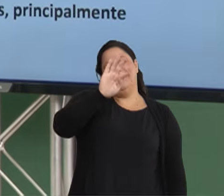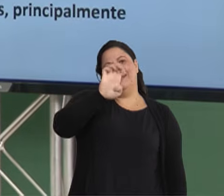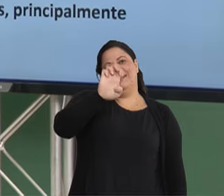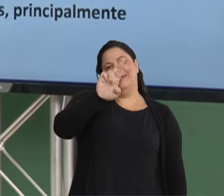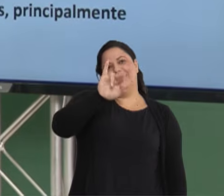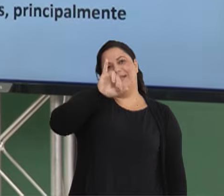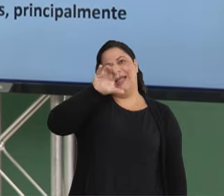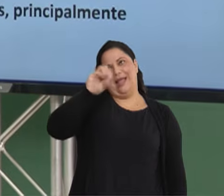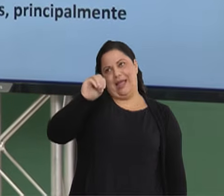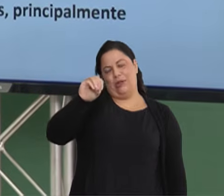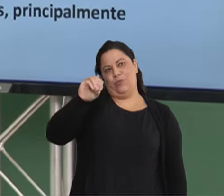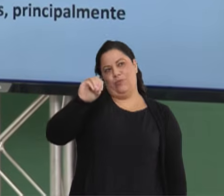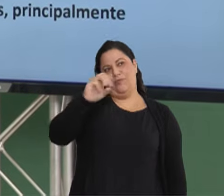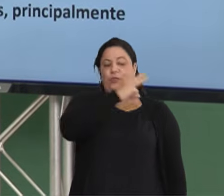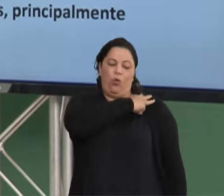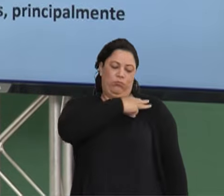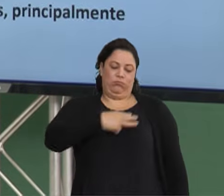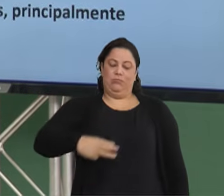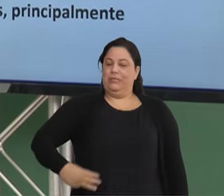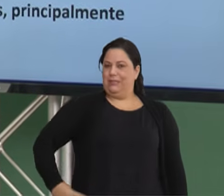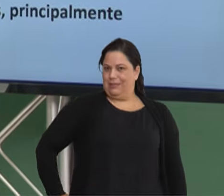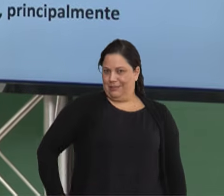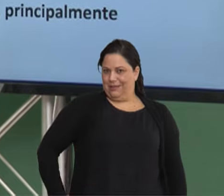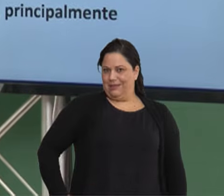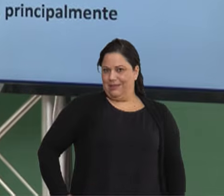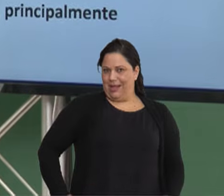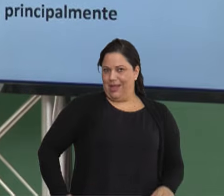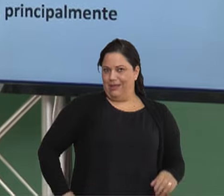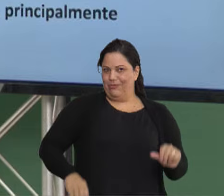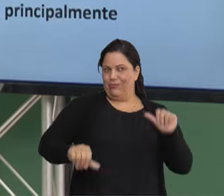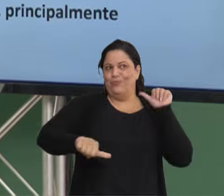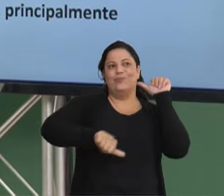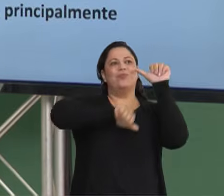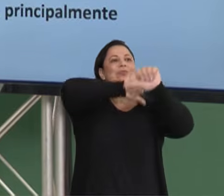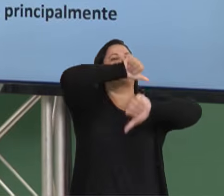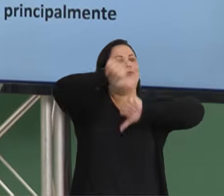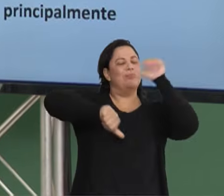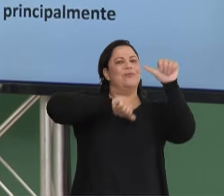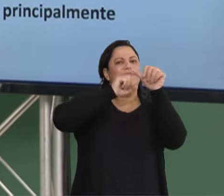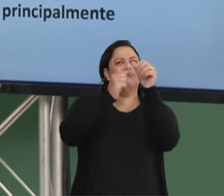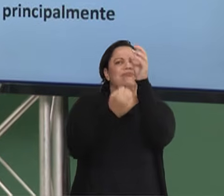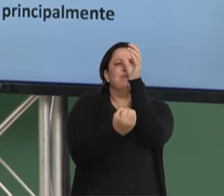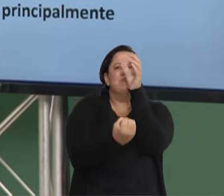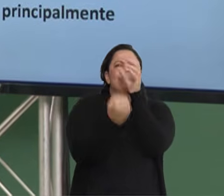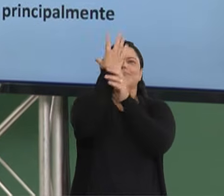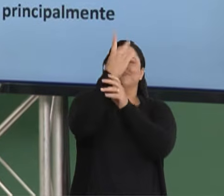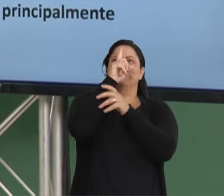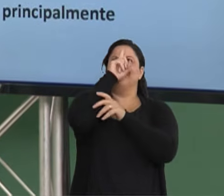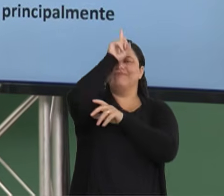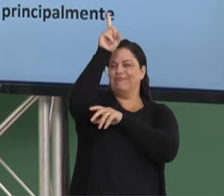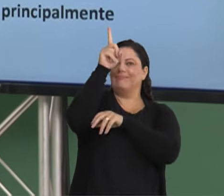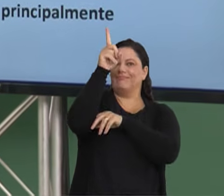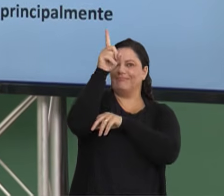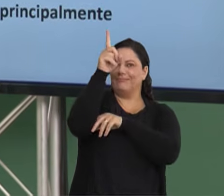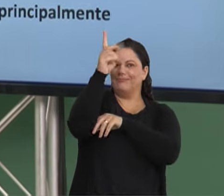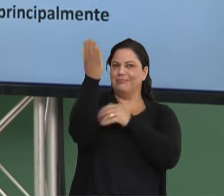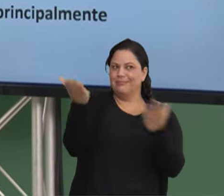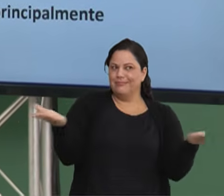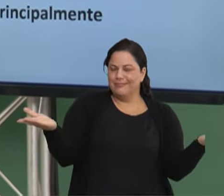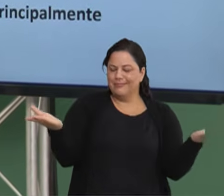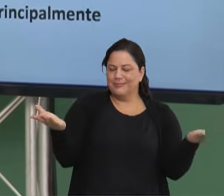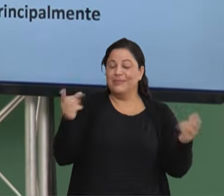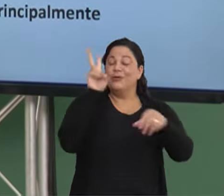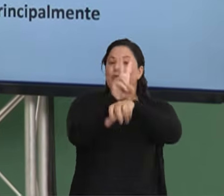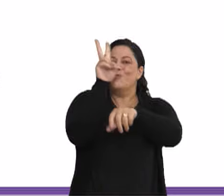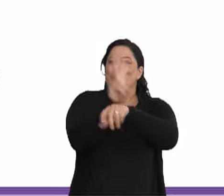Trabalho, uma pasta exclusiva para cuidar dos trabalhadores. Então ele criou. Esse Ministério do Trabalho teve